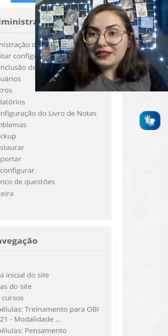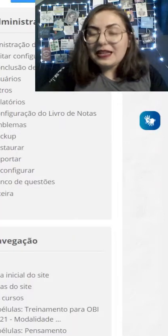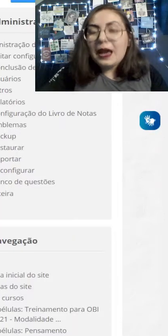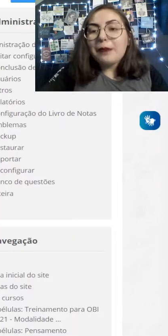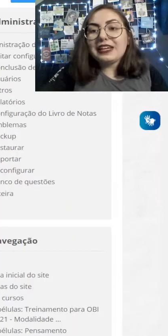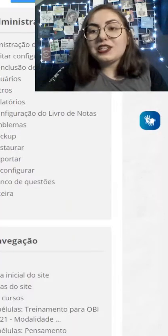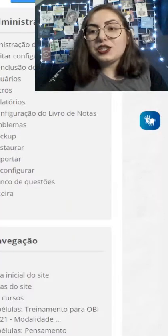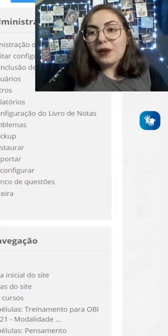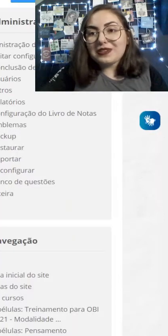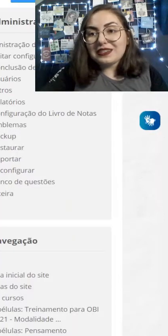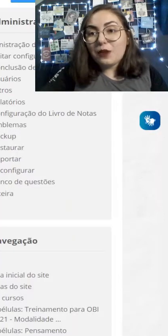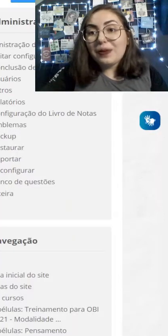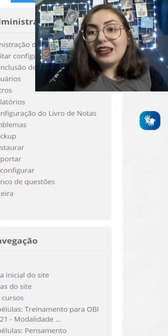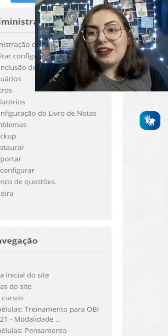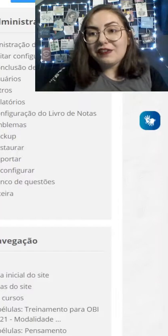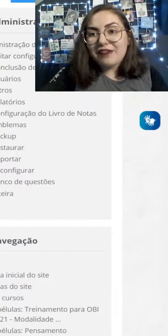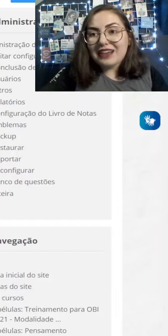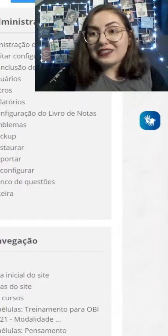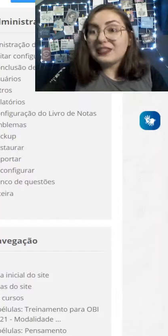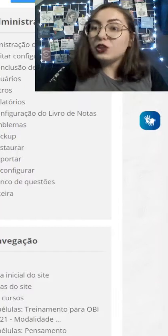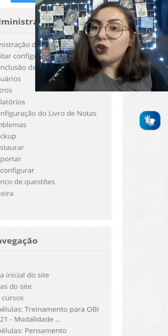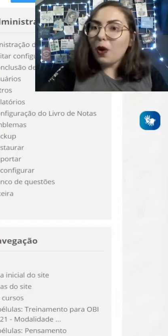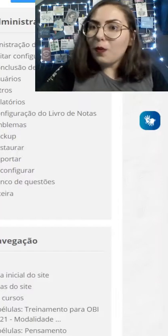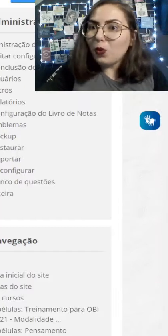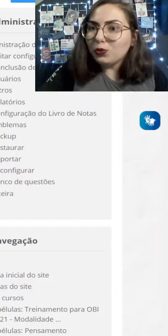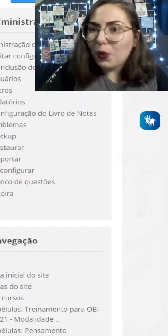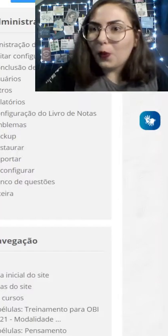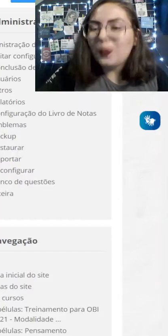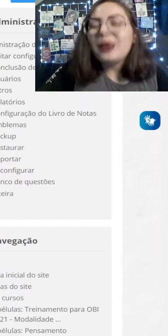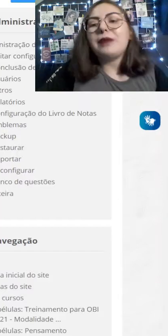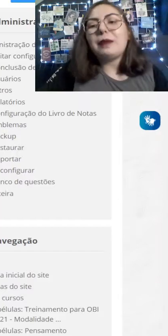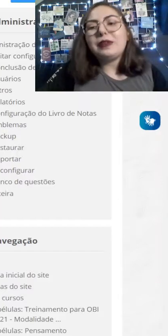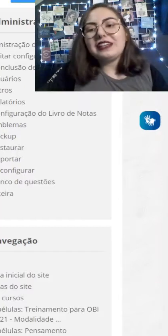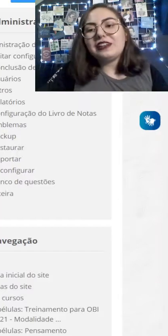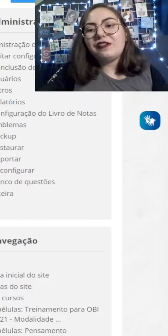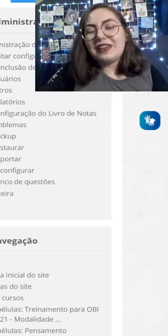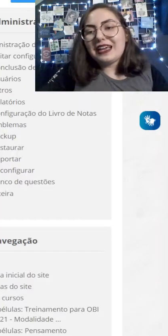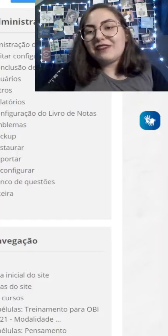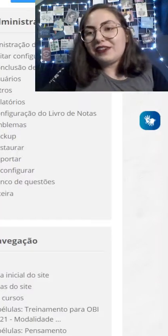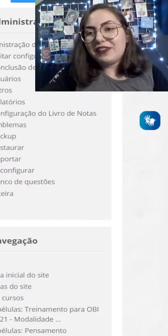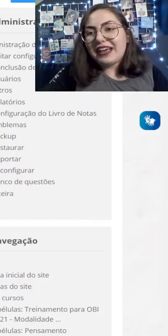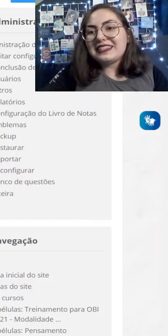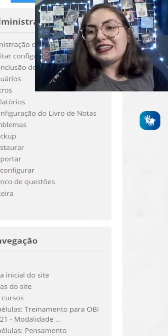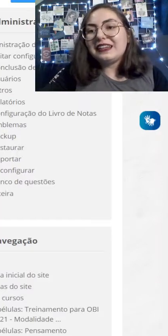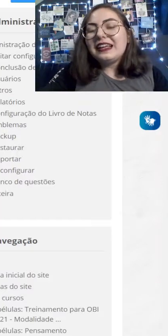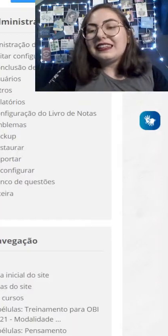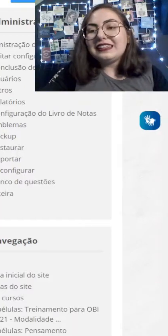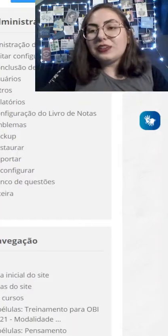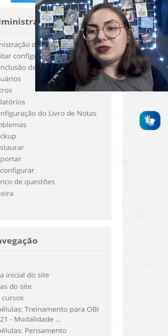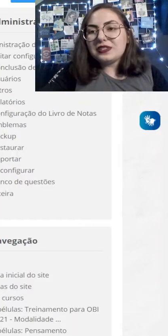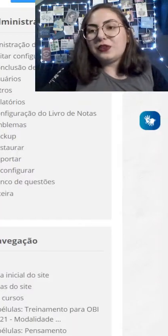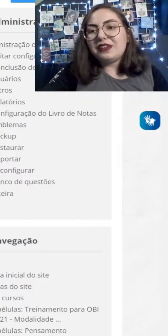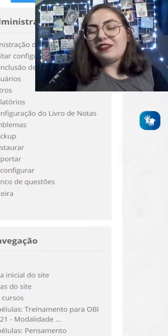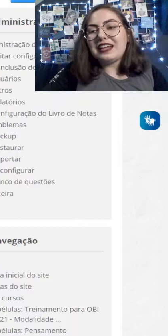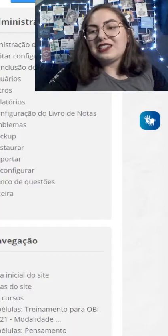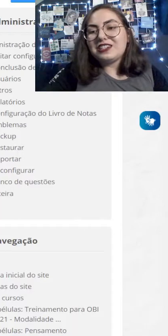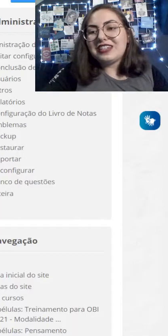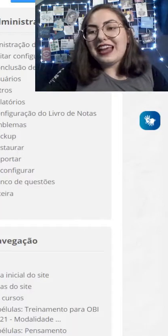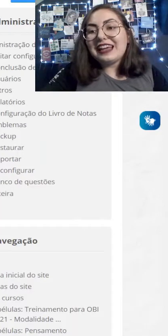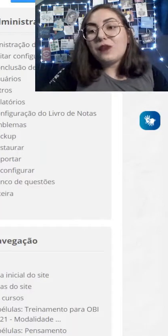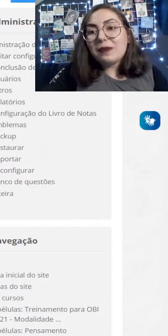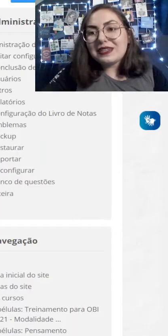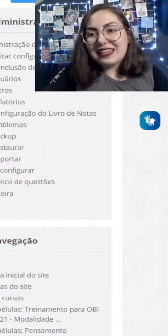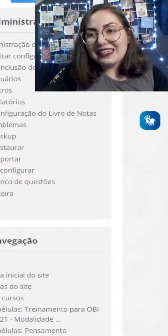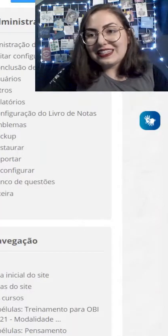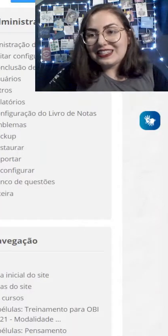em libras para que a gente possa tem uma interface não mudou para poder então verificar essa tradução na